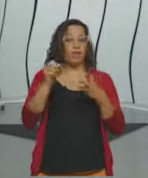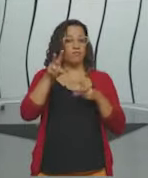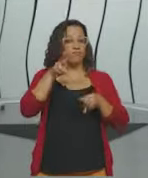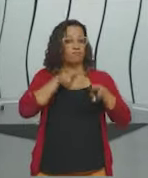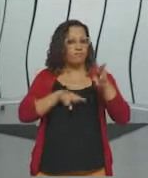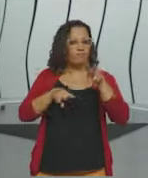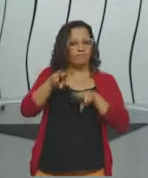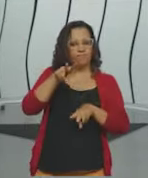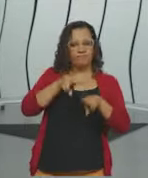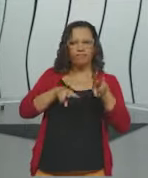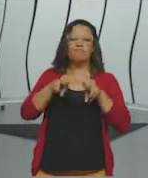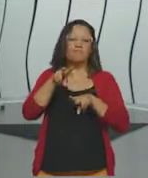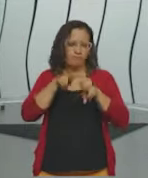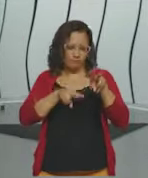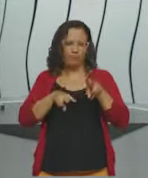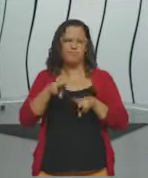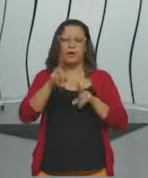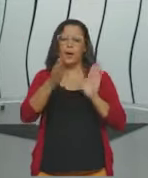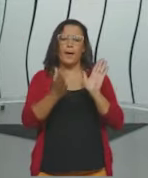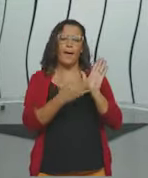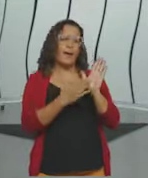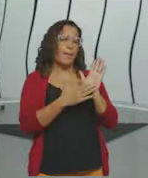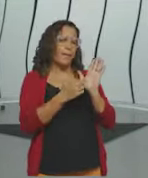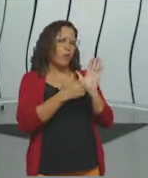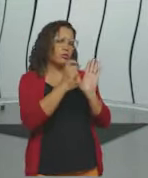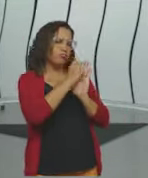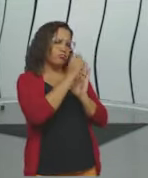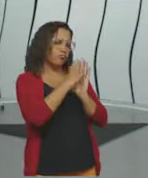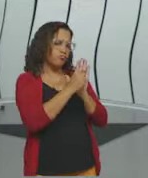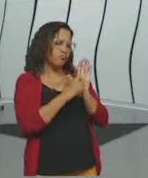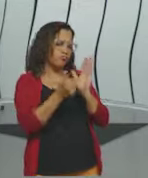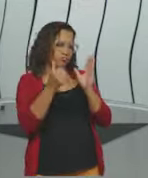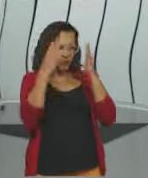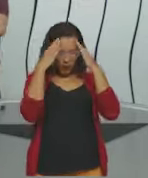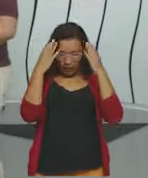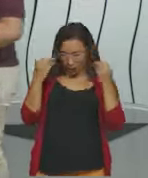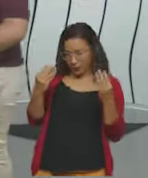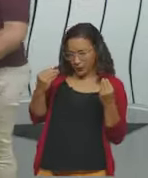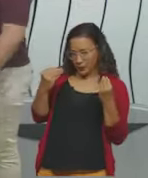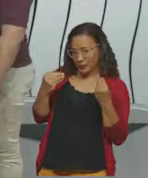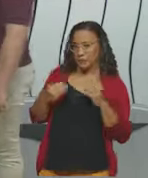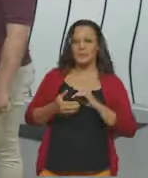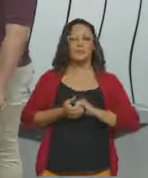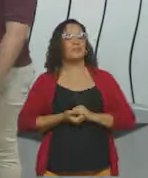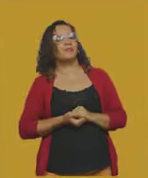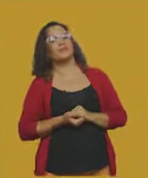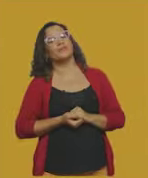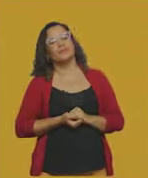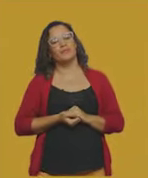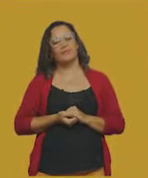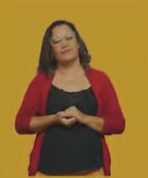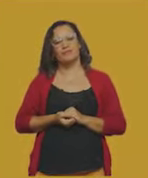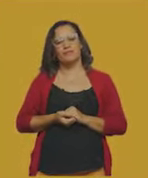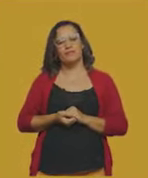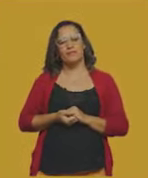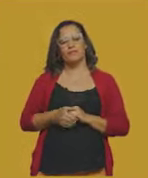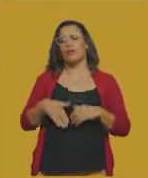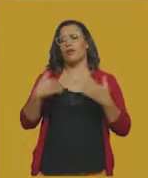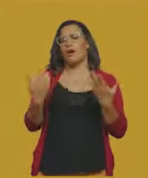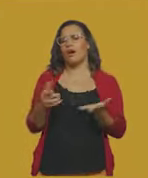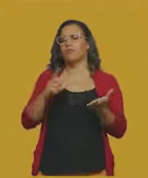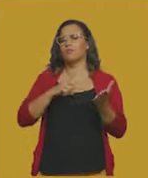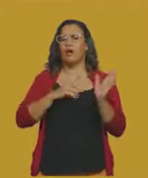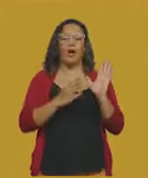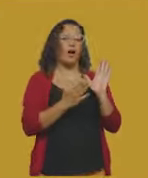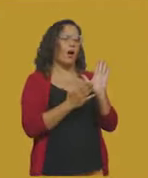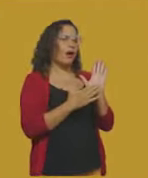avaliação da proposta de intervenção. Tranquilo? Bora então. Além de exigir uma